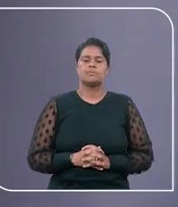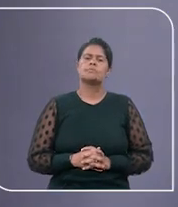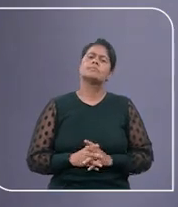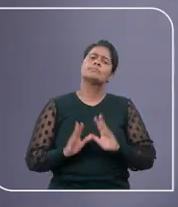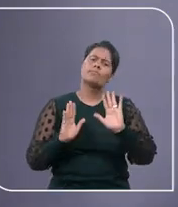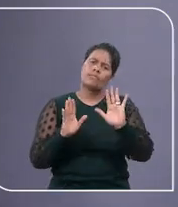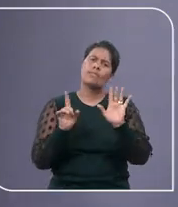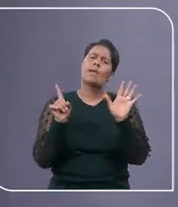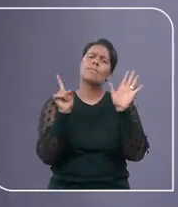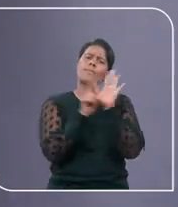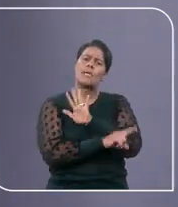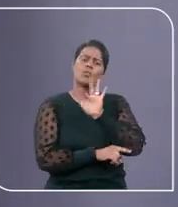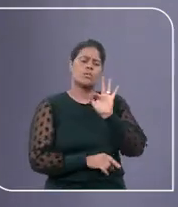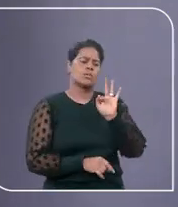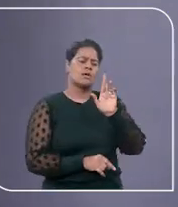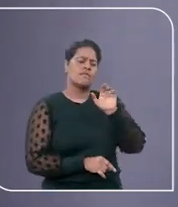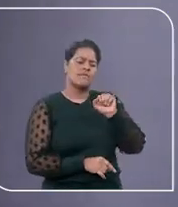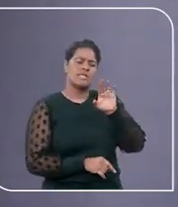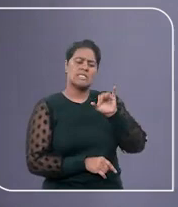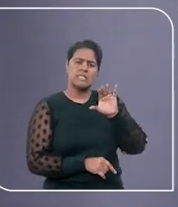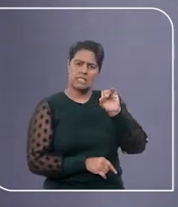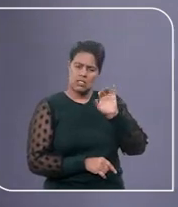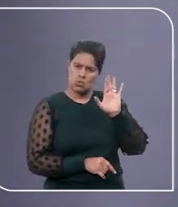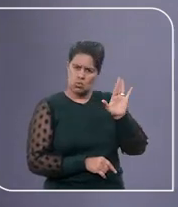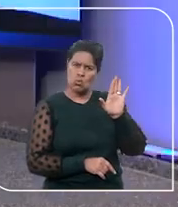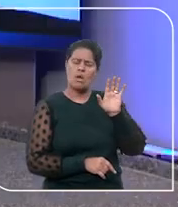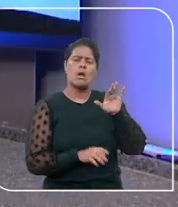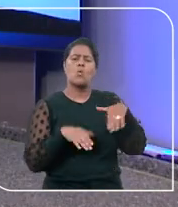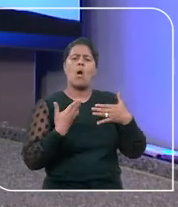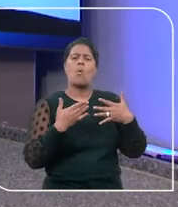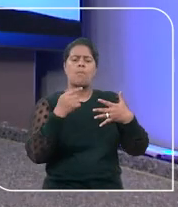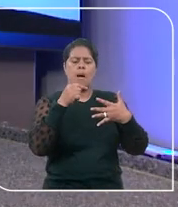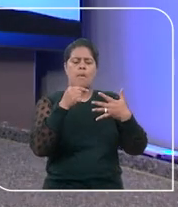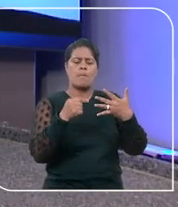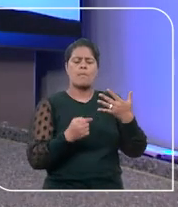quais as principais responsabilidades de um síndico, ou seja, desse profissional.